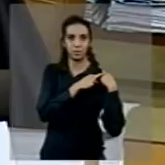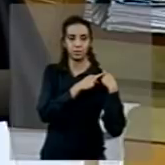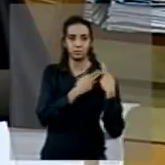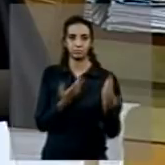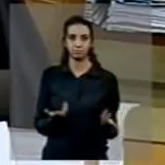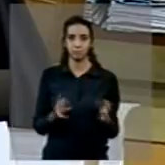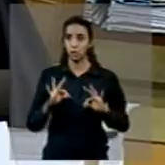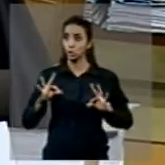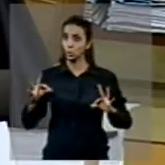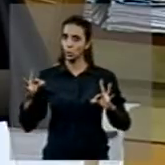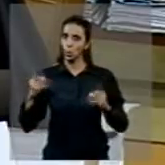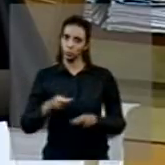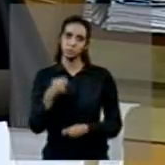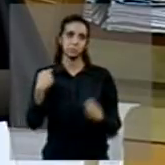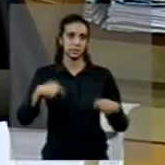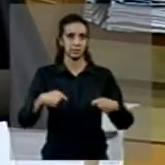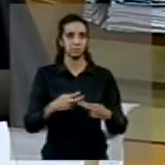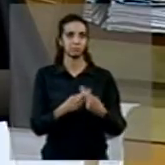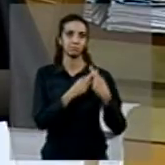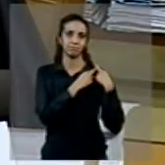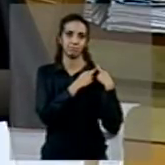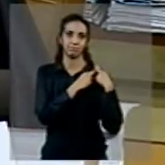todos.